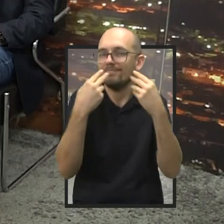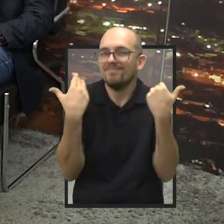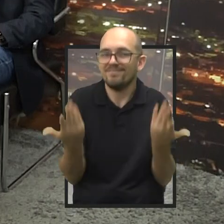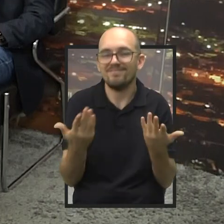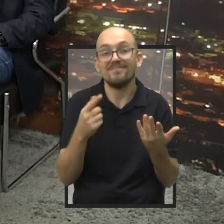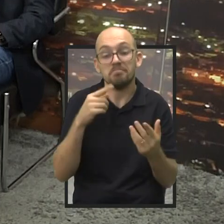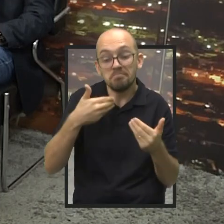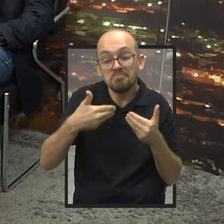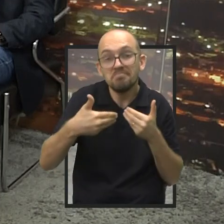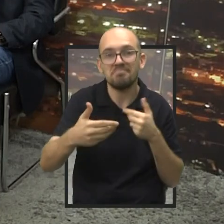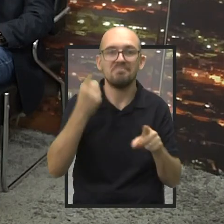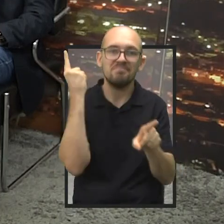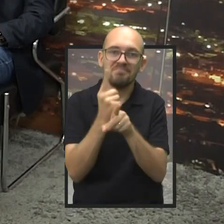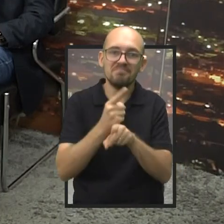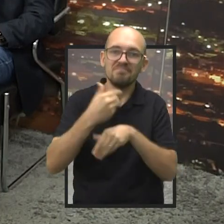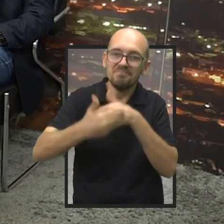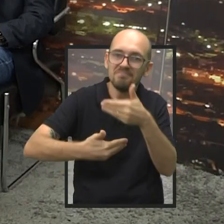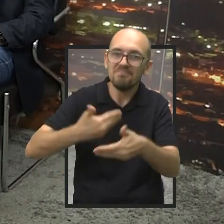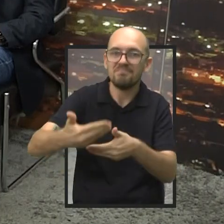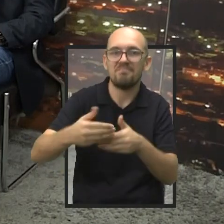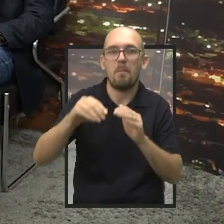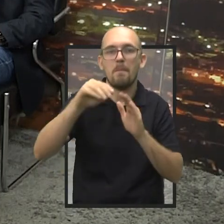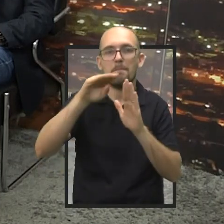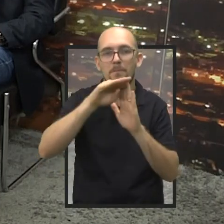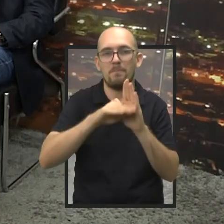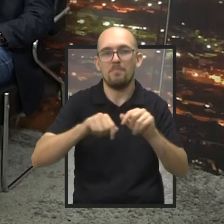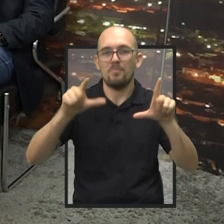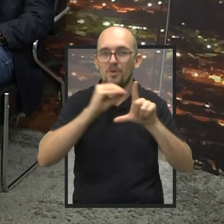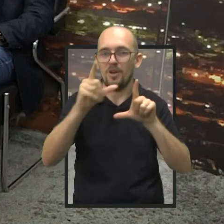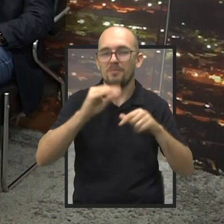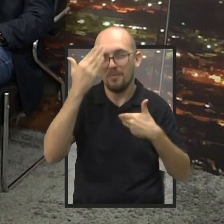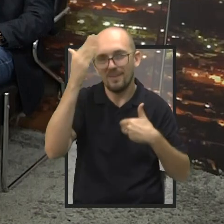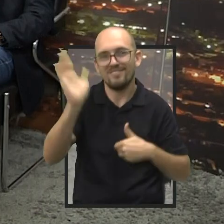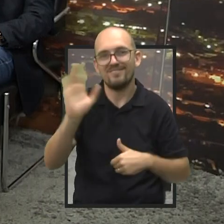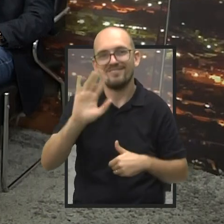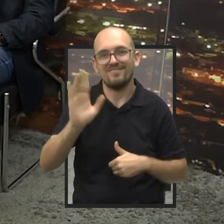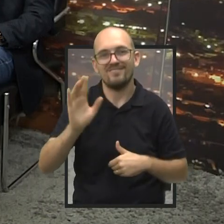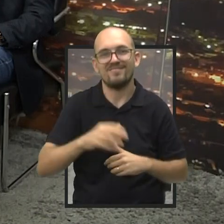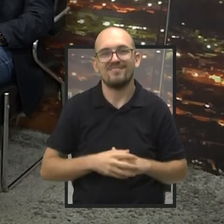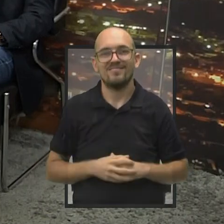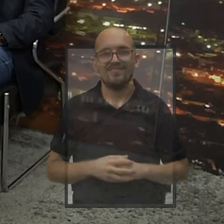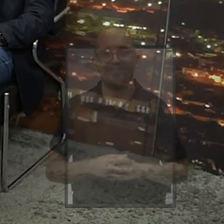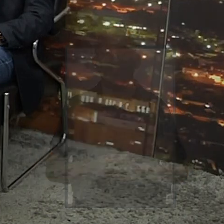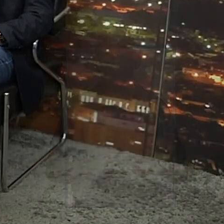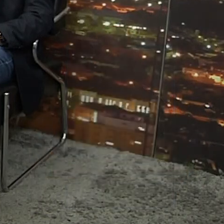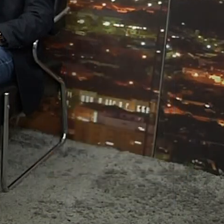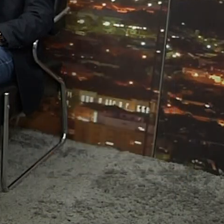encontramos então aí no decorrer da programação. Muito obrigado e até a próxima. Valeu!